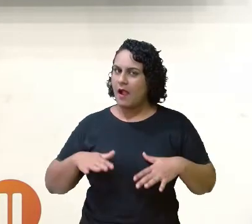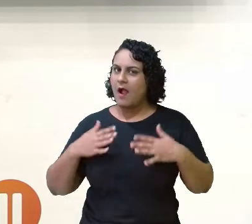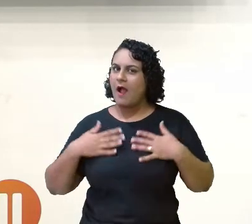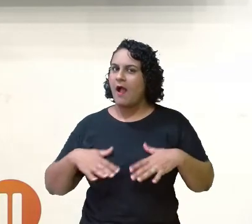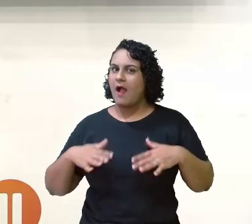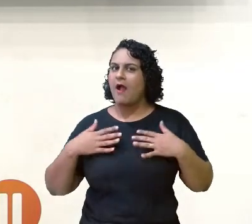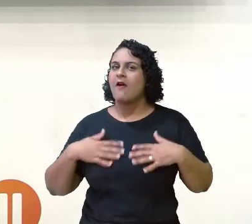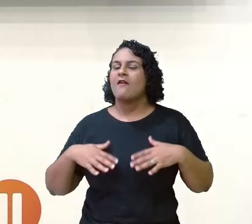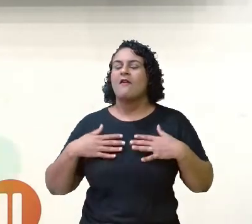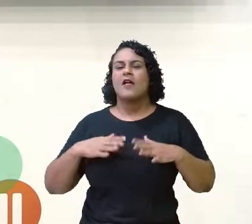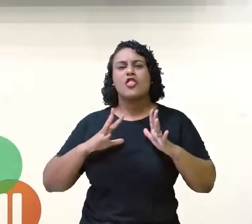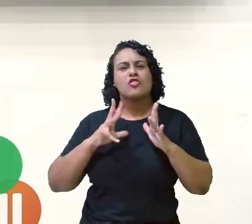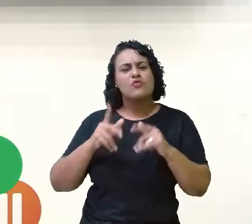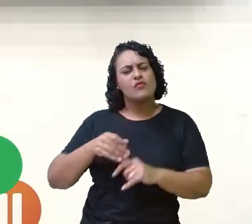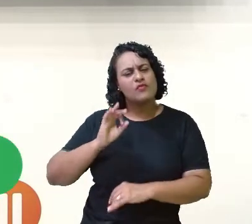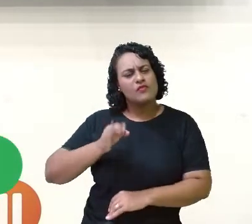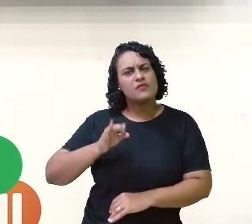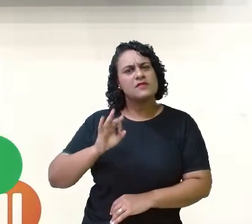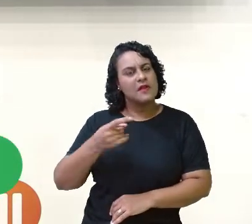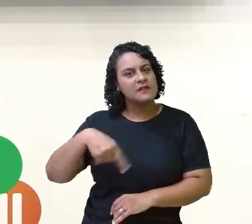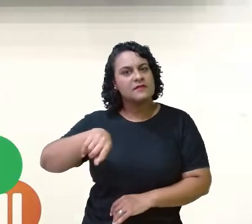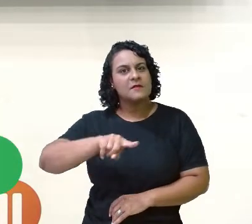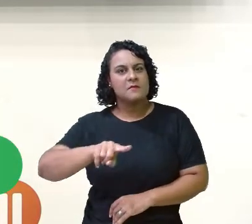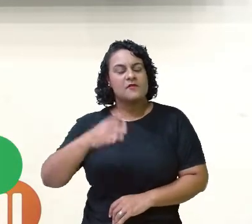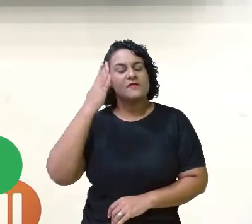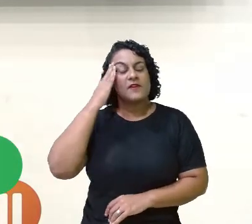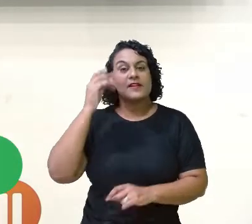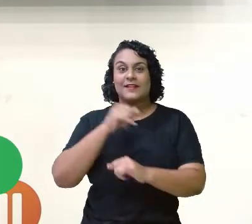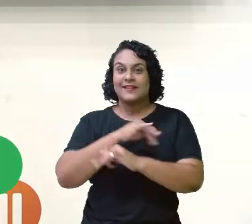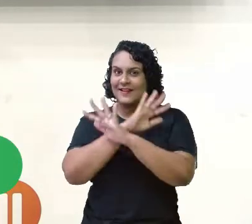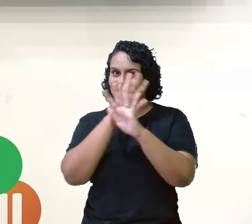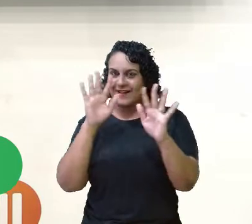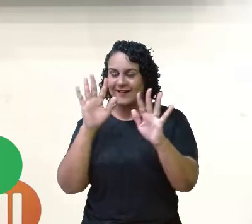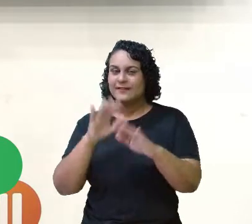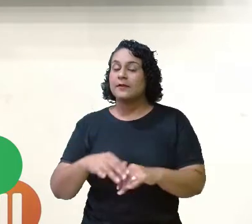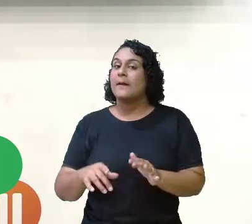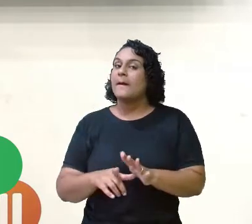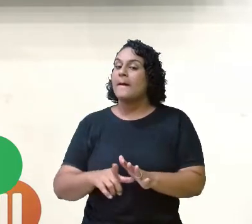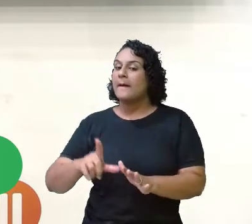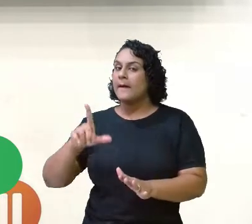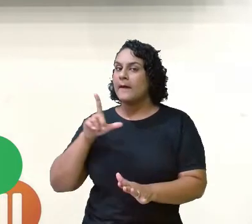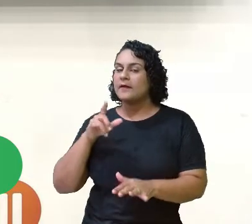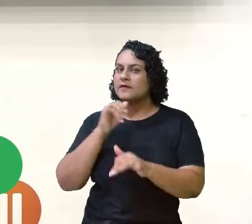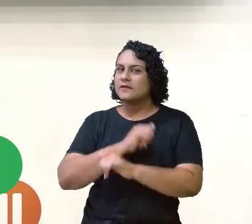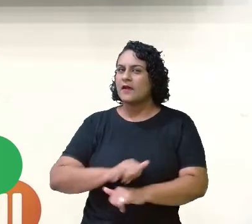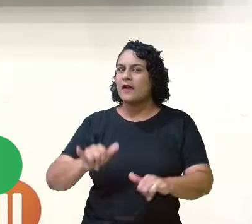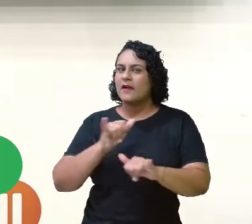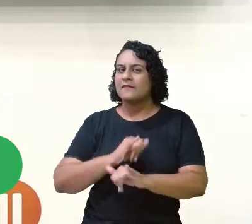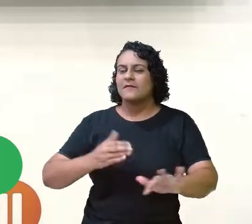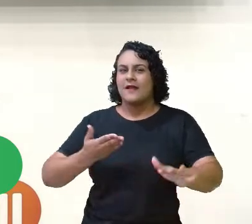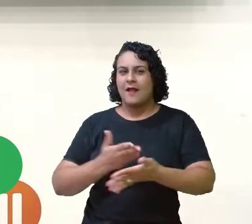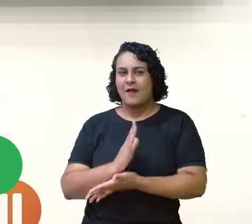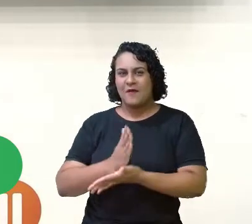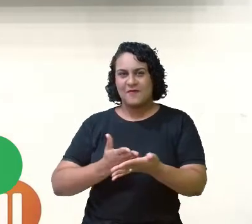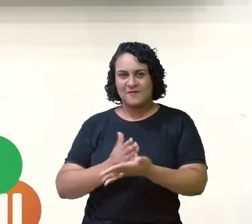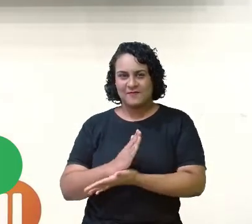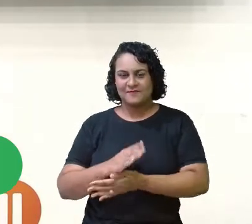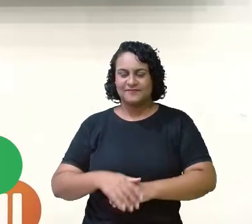no final e você vai entender direitinho, tá? Mas antes, eu tenho alguns recados para dar a vocês,